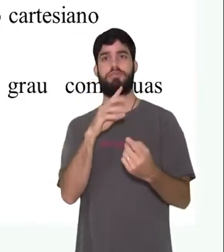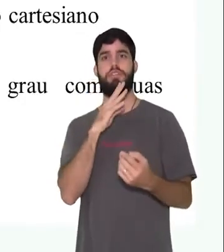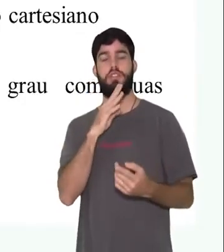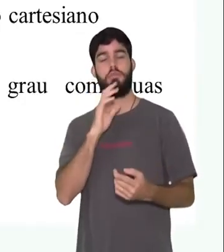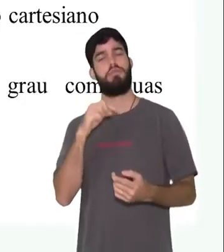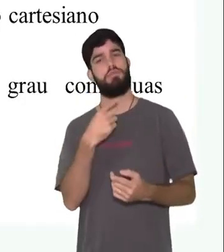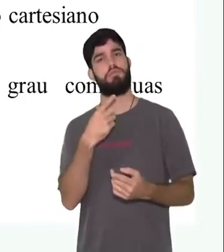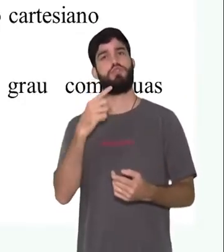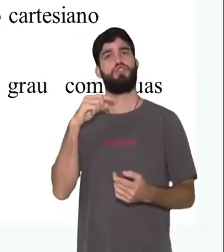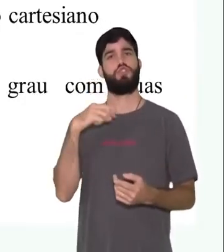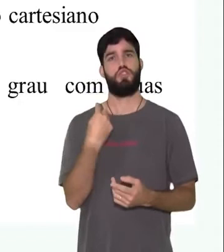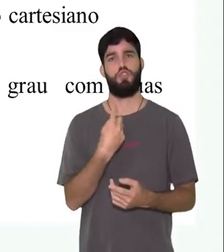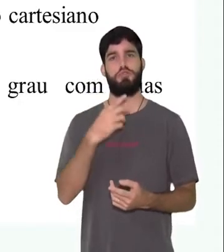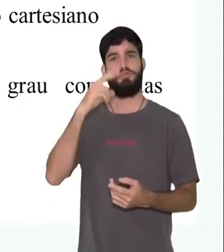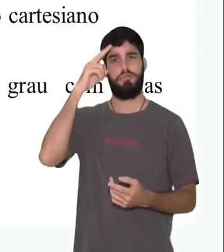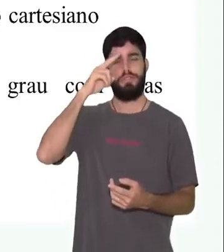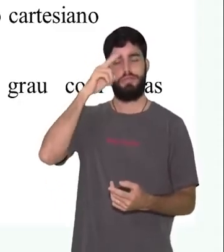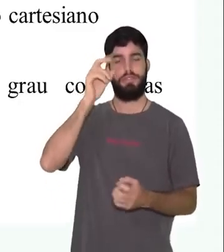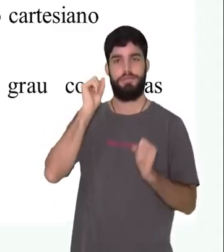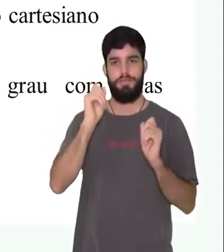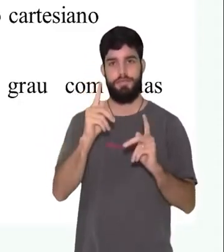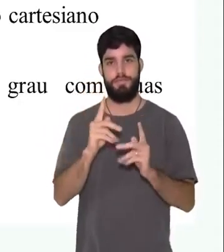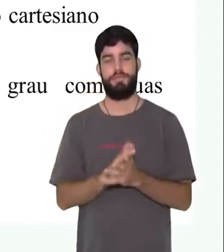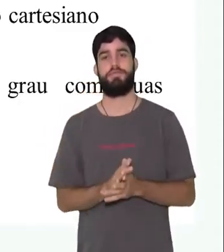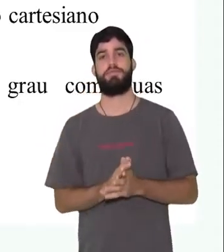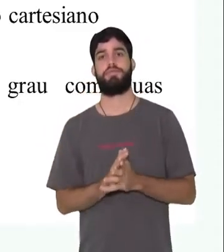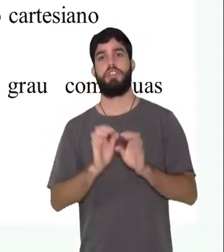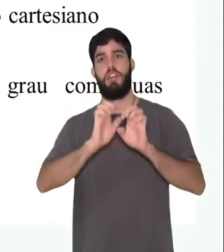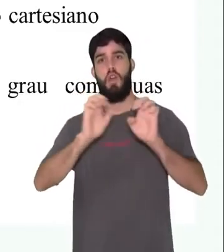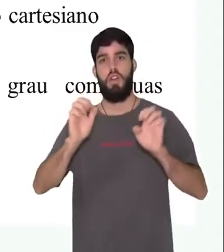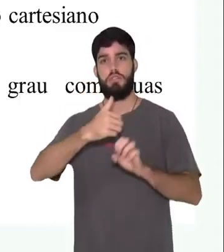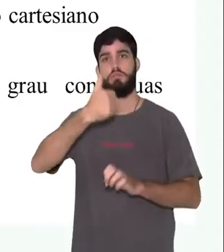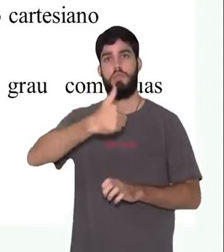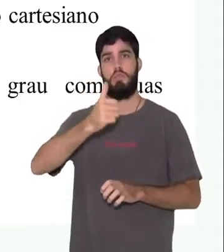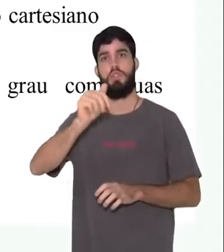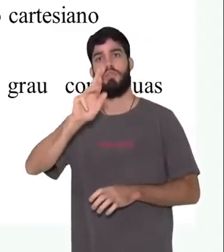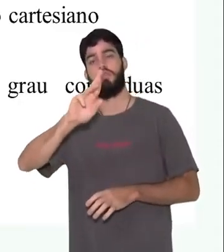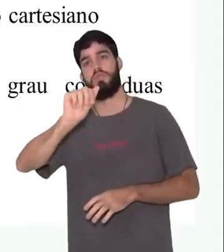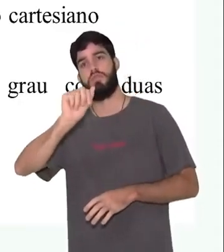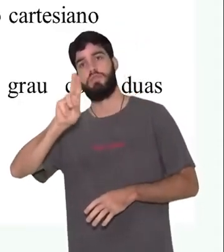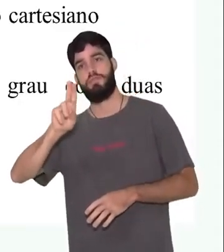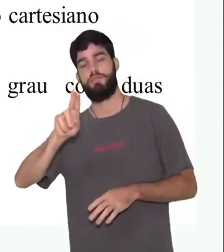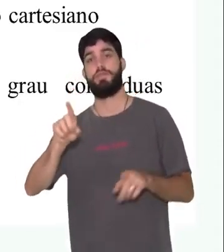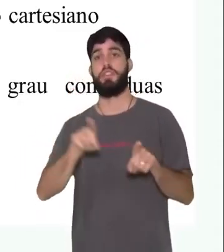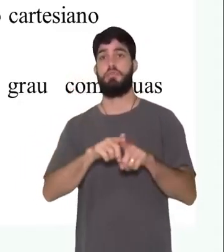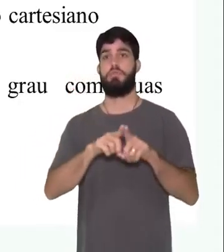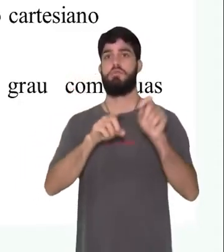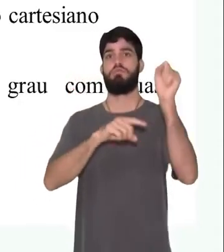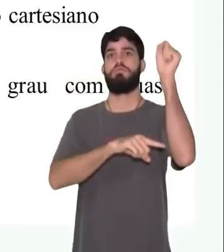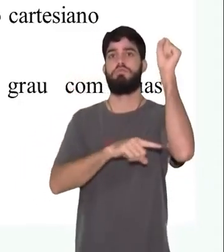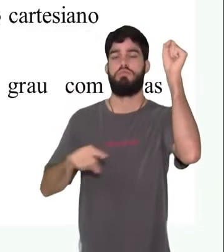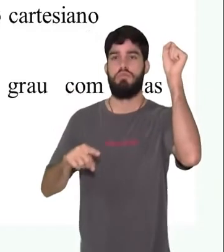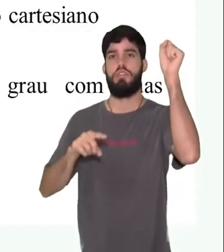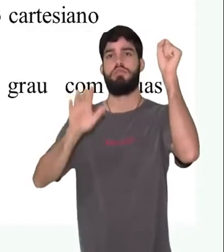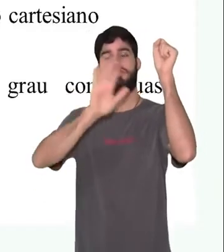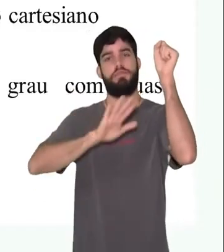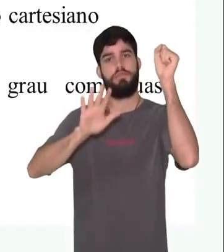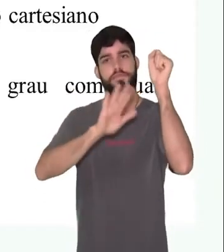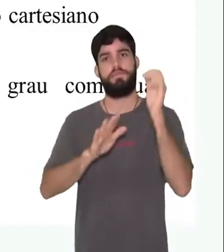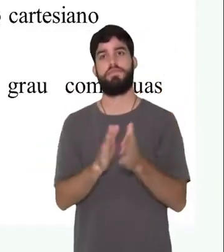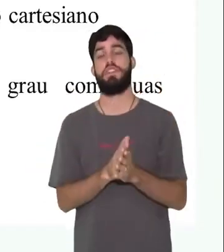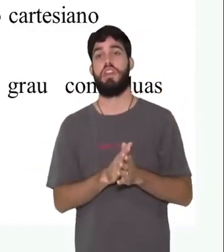recordada equações de primeiro grau e plano cartesiano com a seguinte habilidade associaram a equação linear